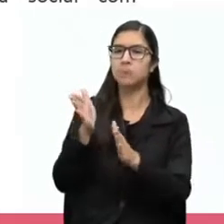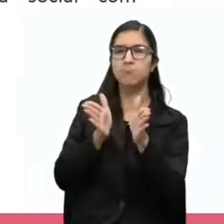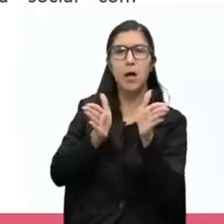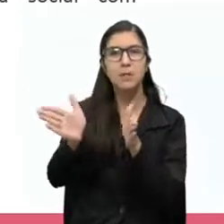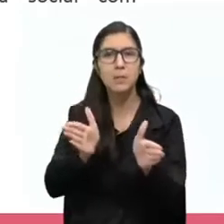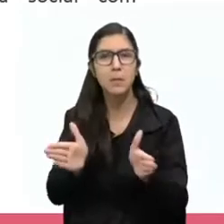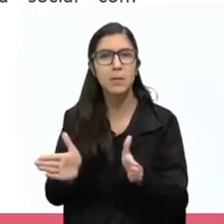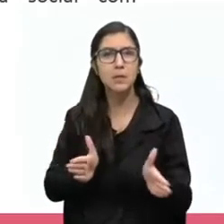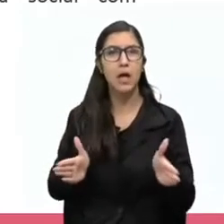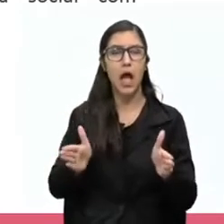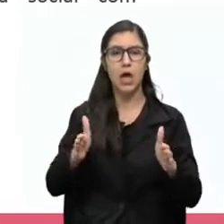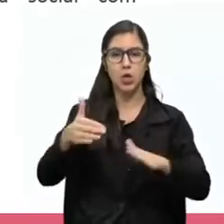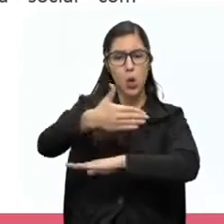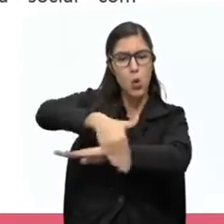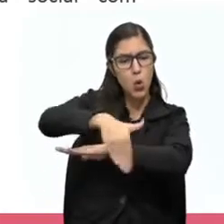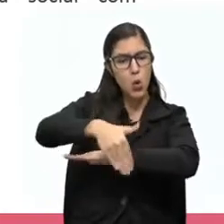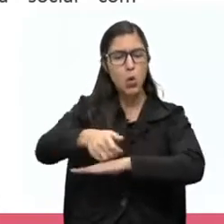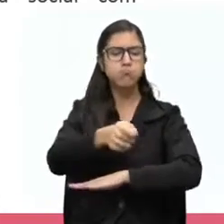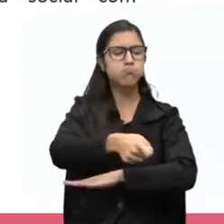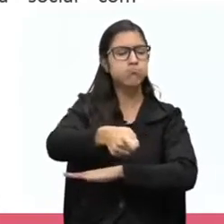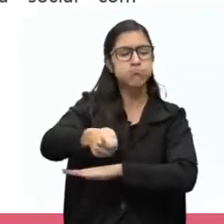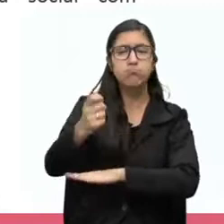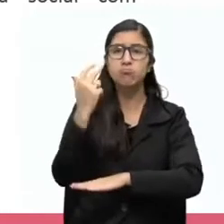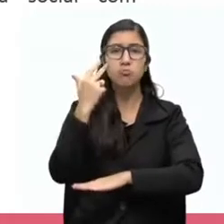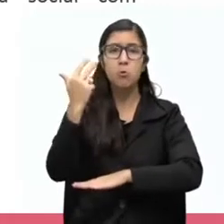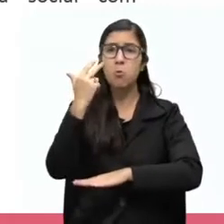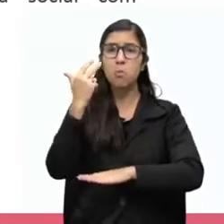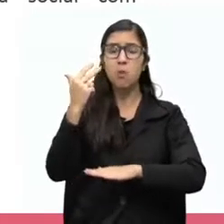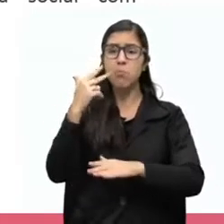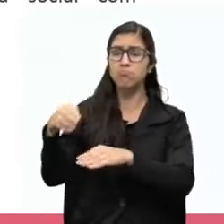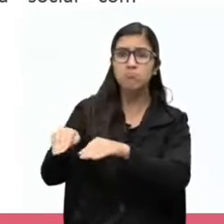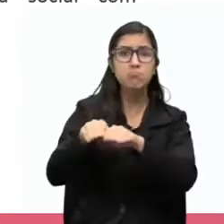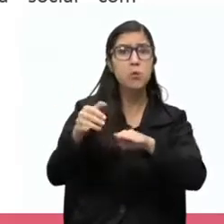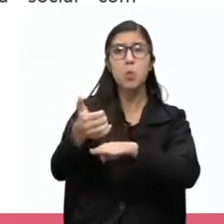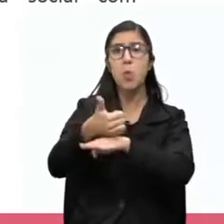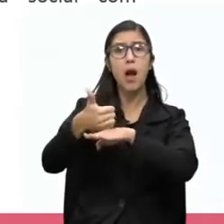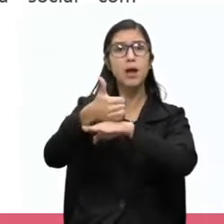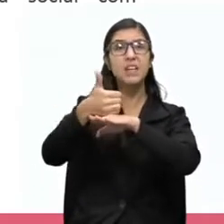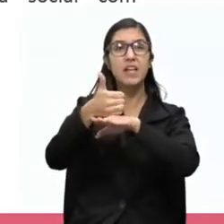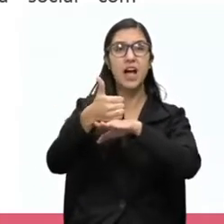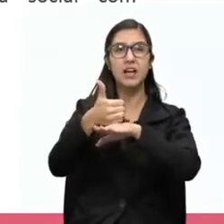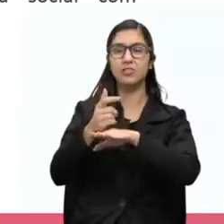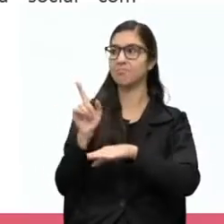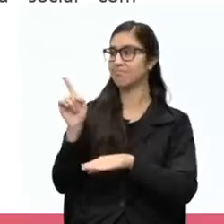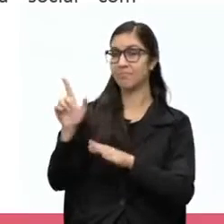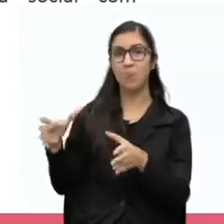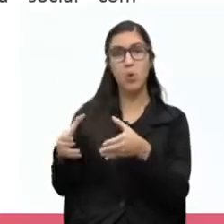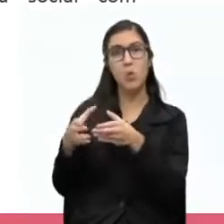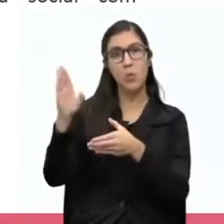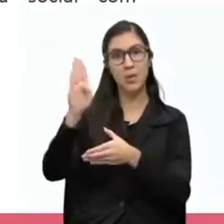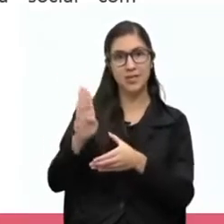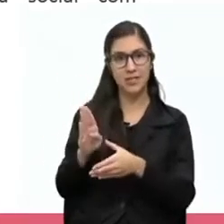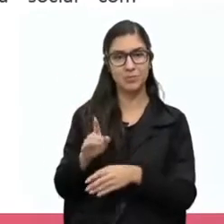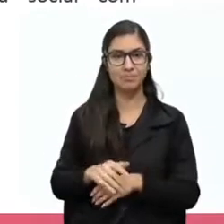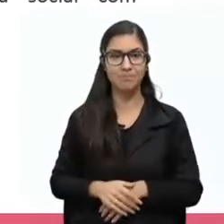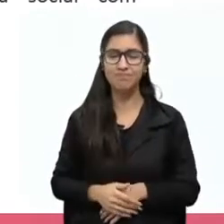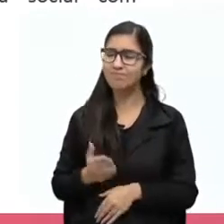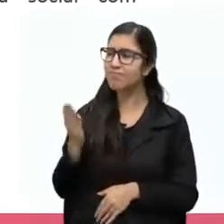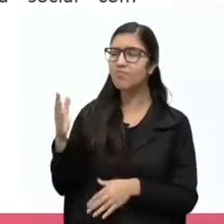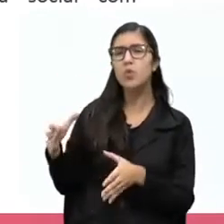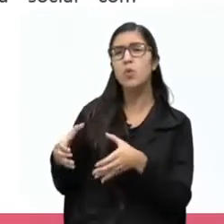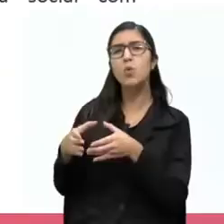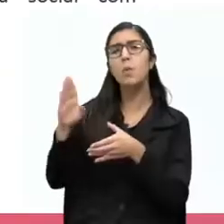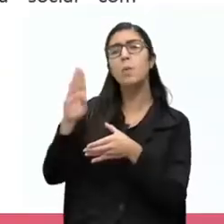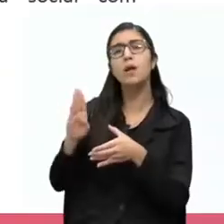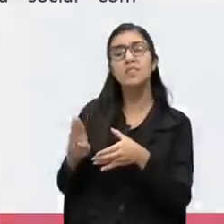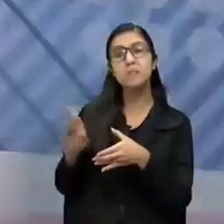acessibilidade, mobilidade urbana e uma vida social com qualidade. Grupo Brasil. Grupo Brasil é o